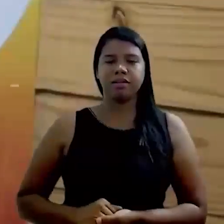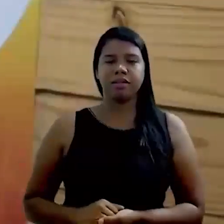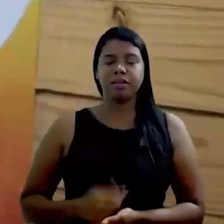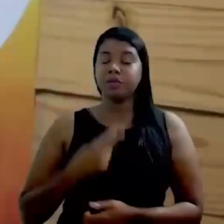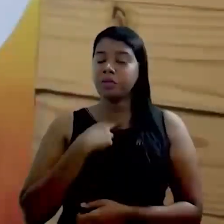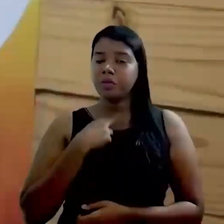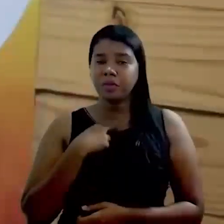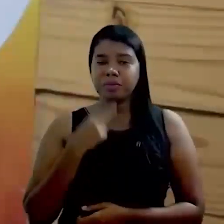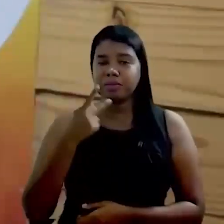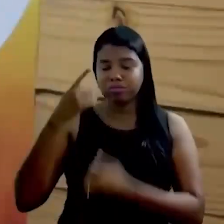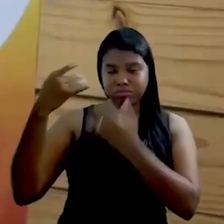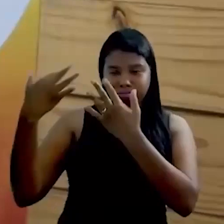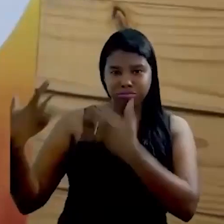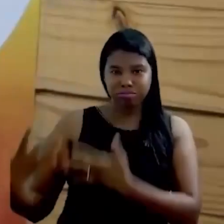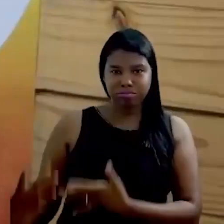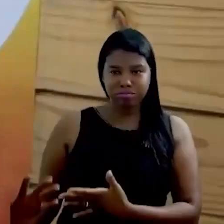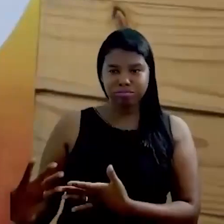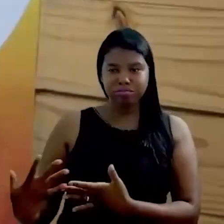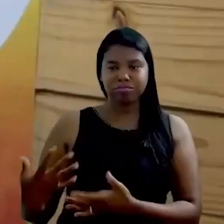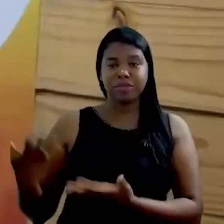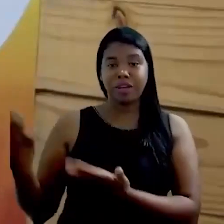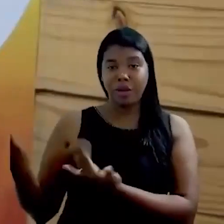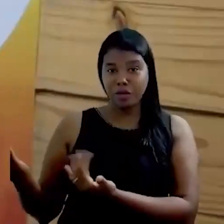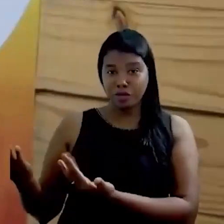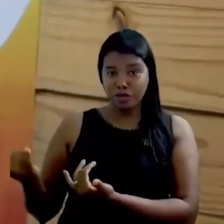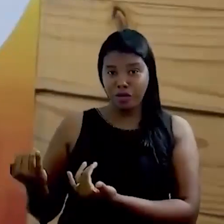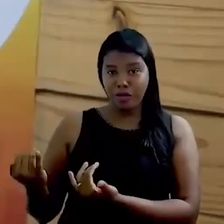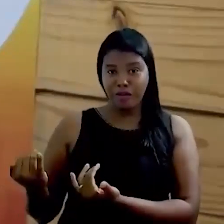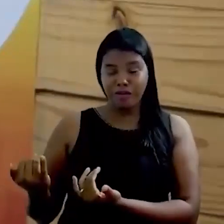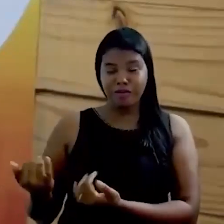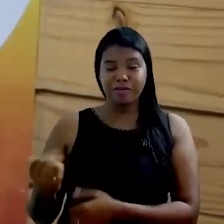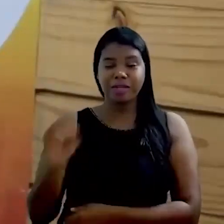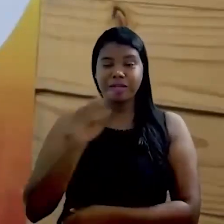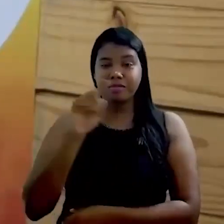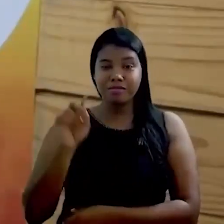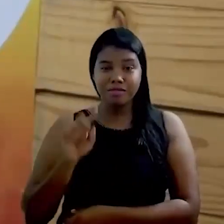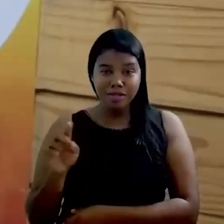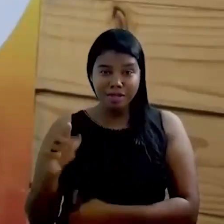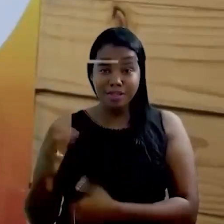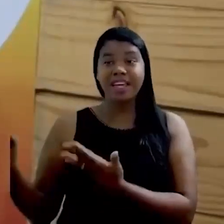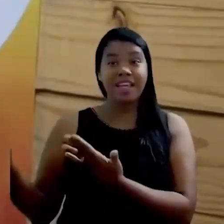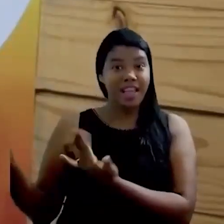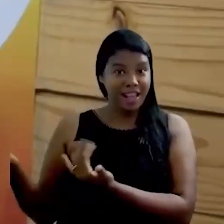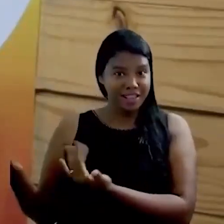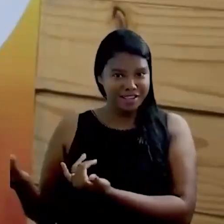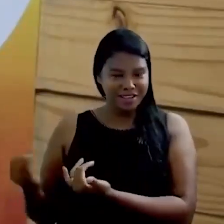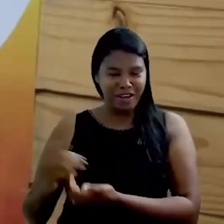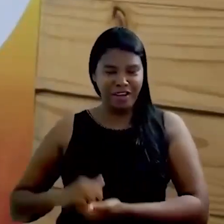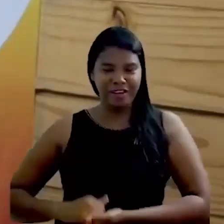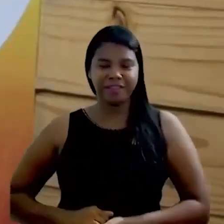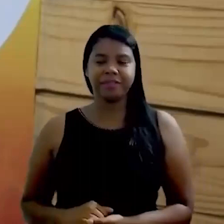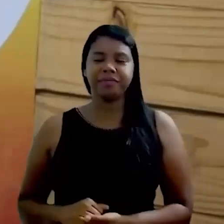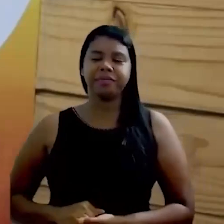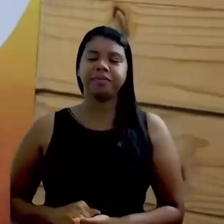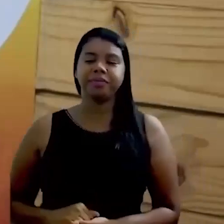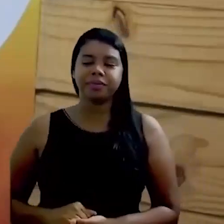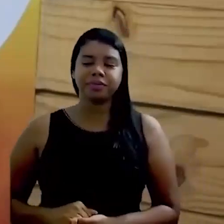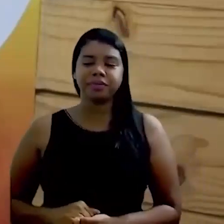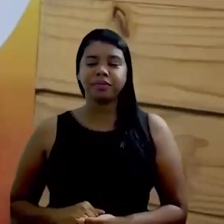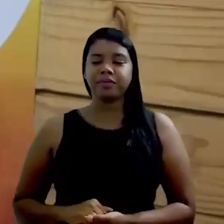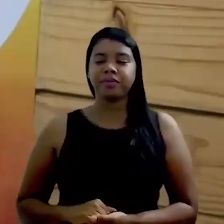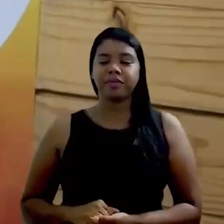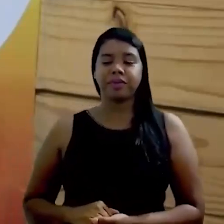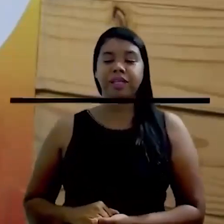pode deixar de falar, que são a questão dos jovens, a geração Z. Eles são jovens e disruptivos. Né? Eles não